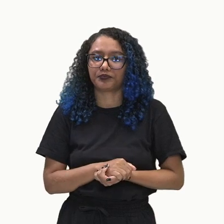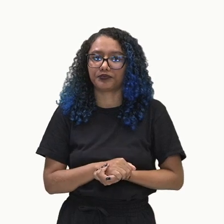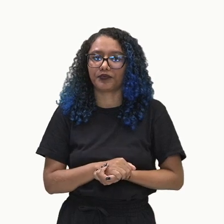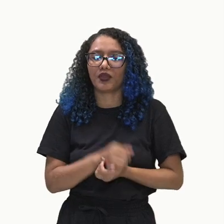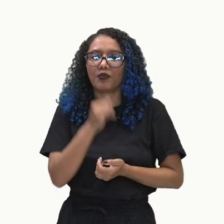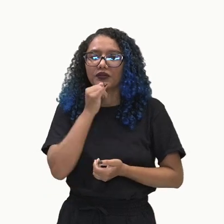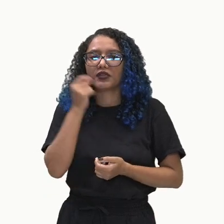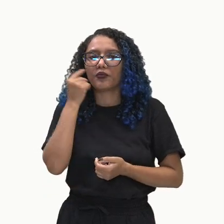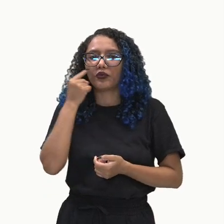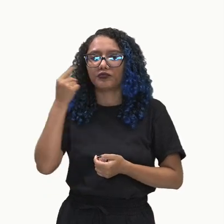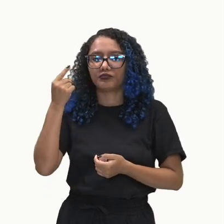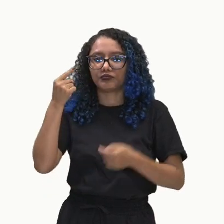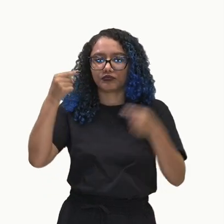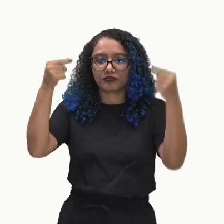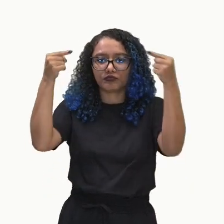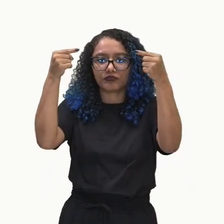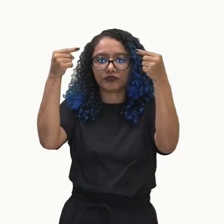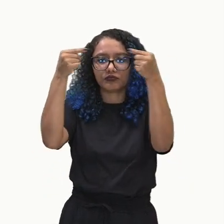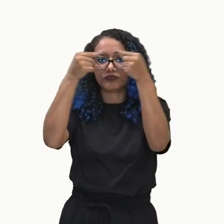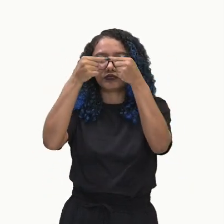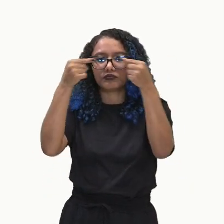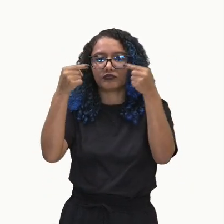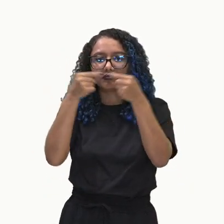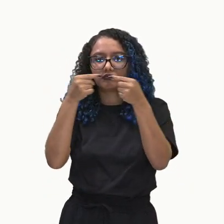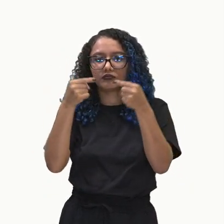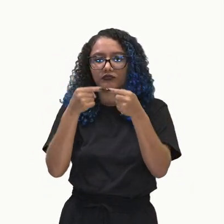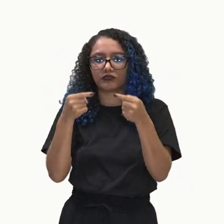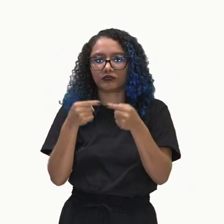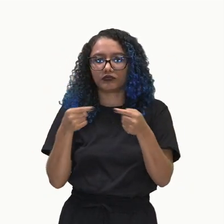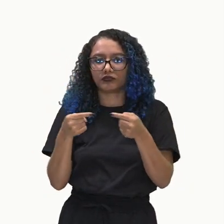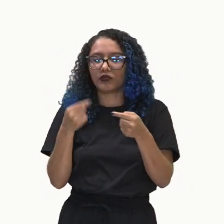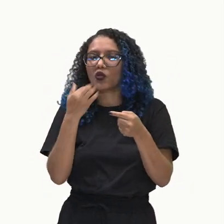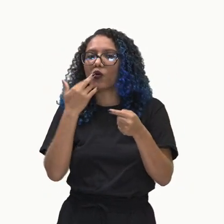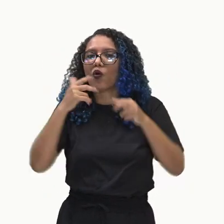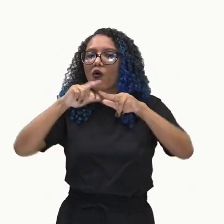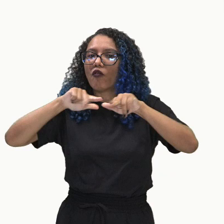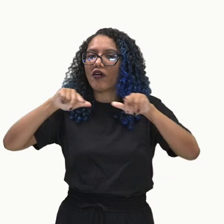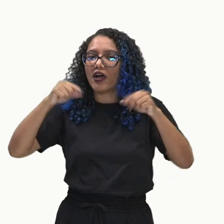essas ligações sendo feitas a partir dessas fitas.